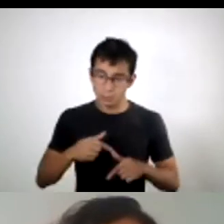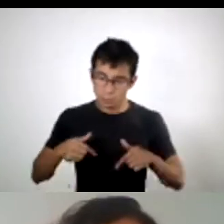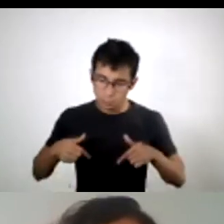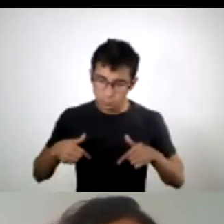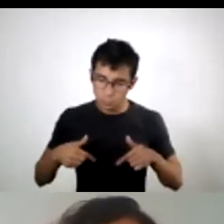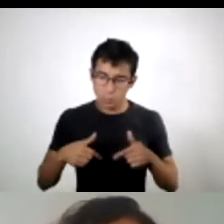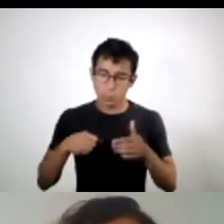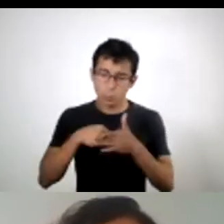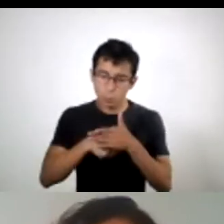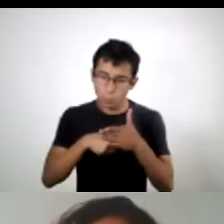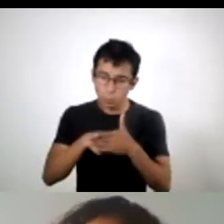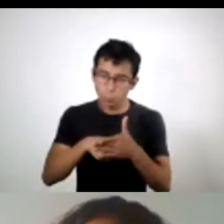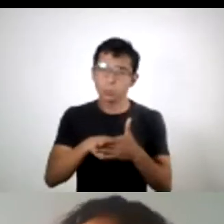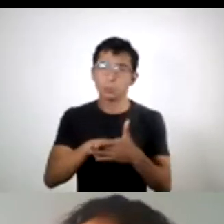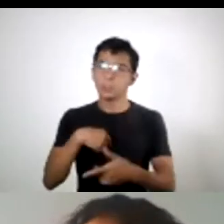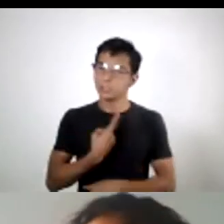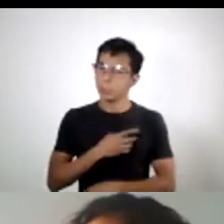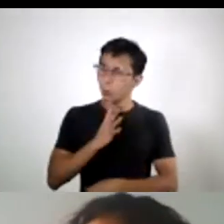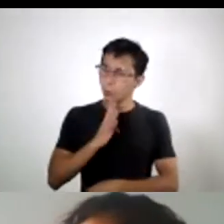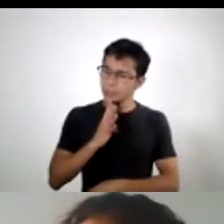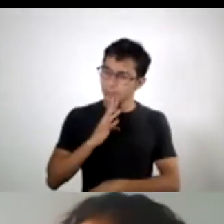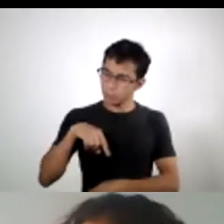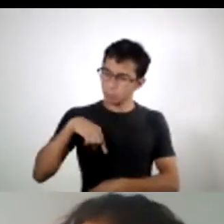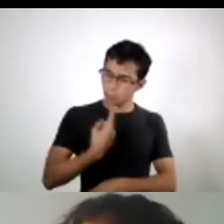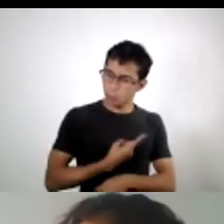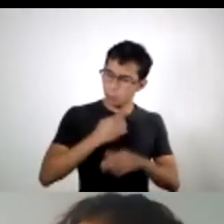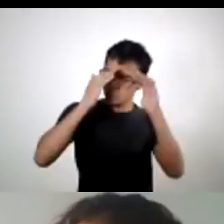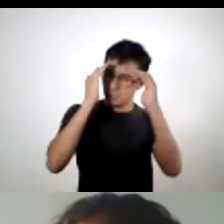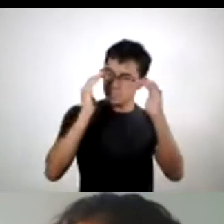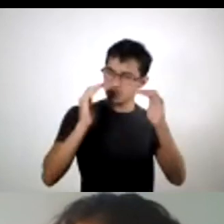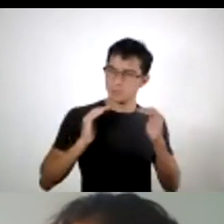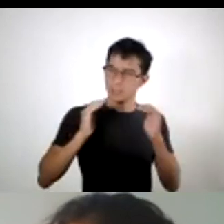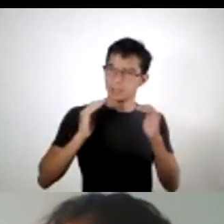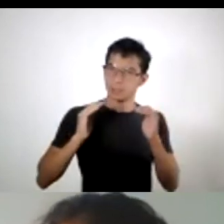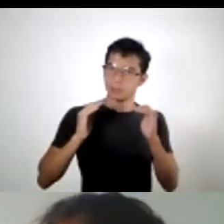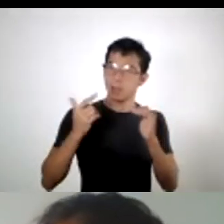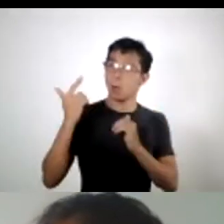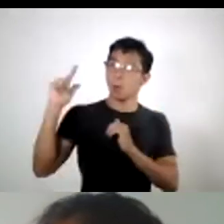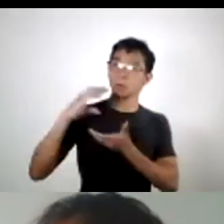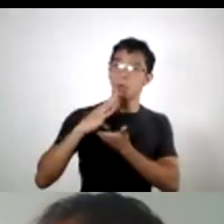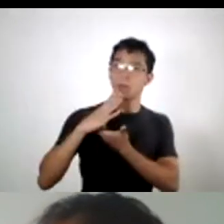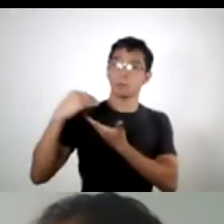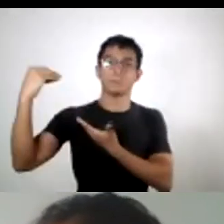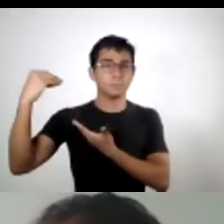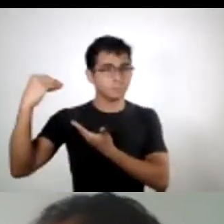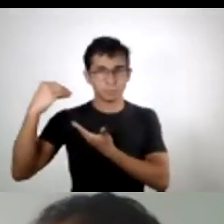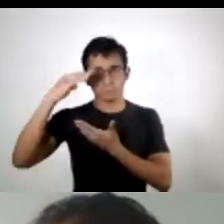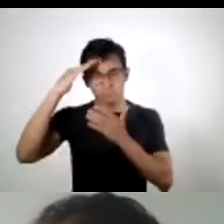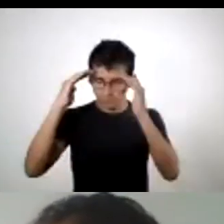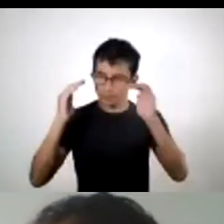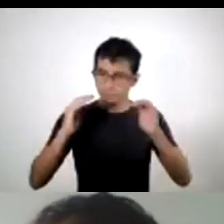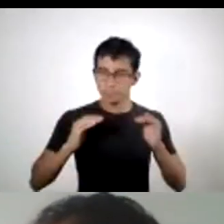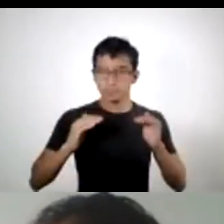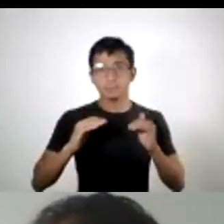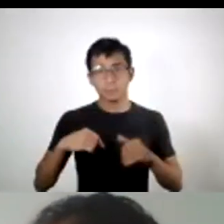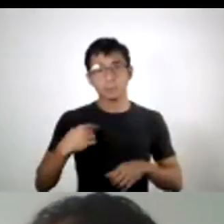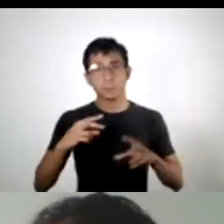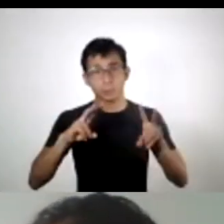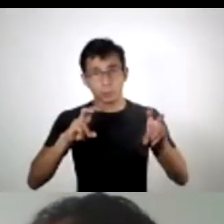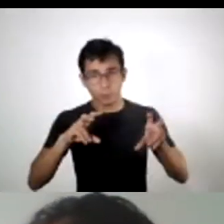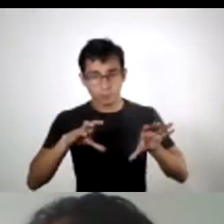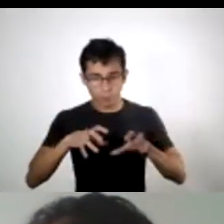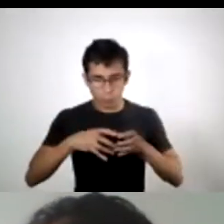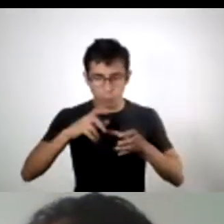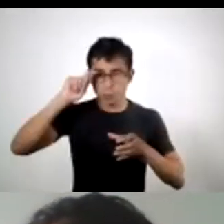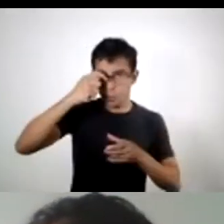do saber. Então, sempre quando a gente discute né, as questões quilombolas, né, não